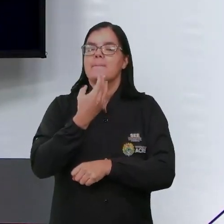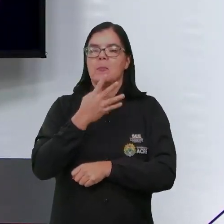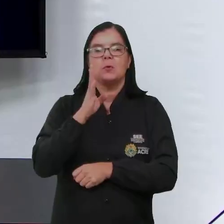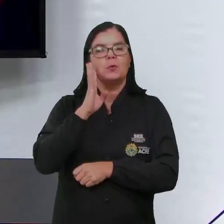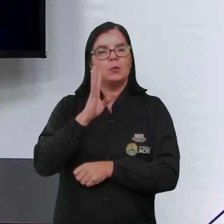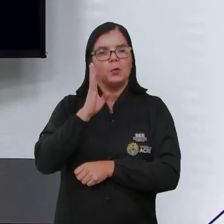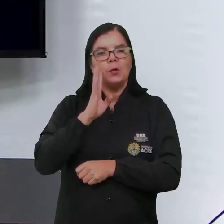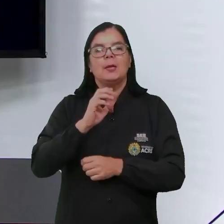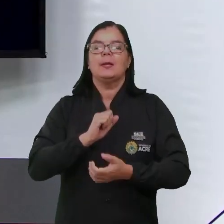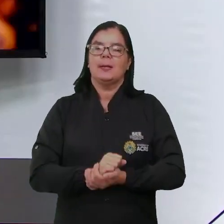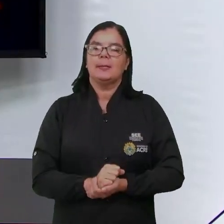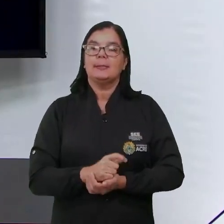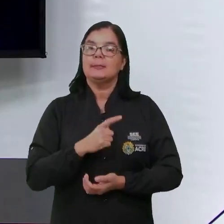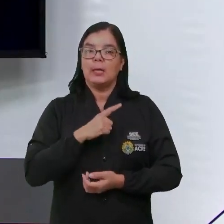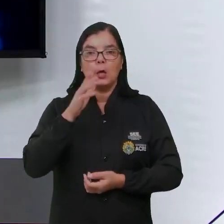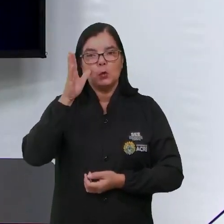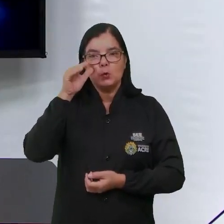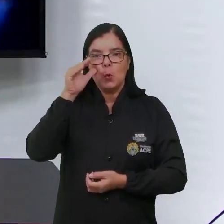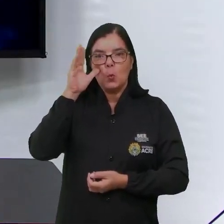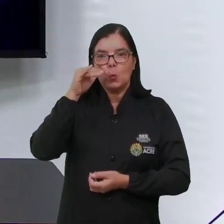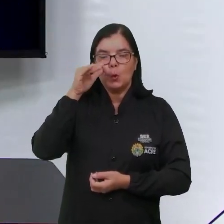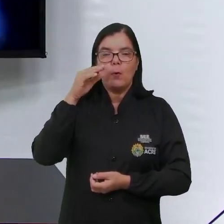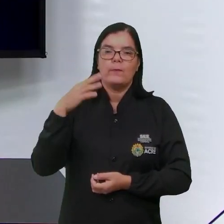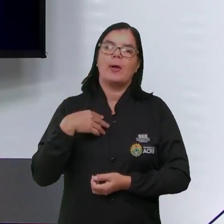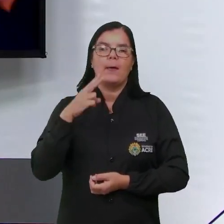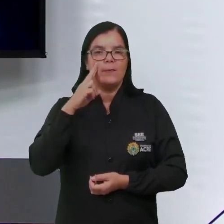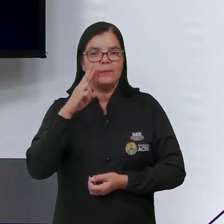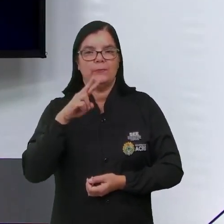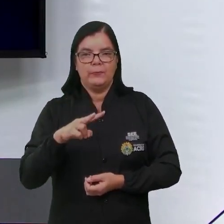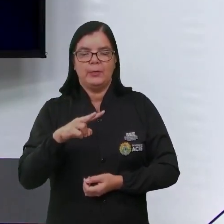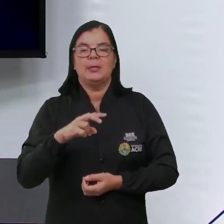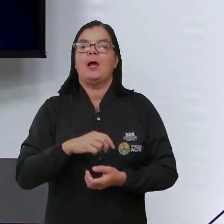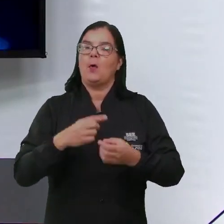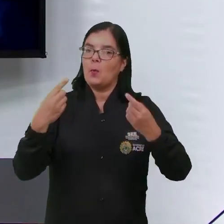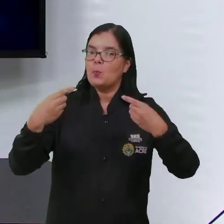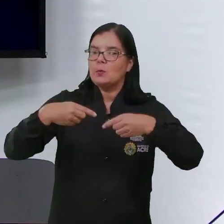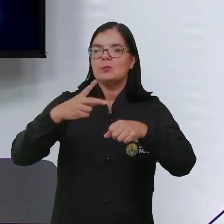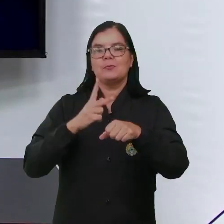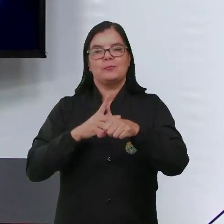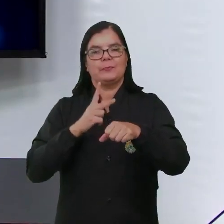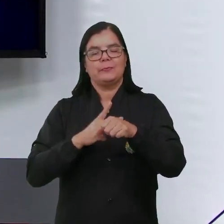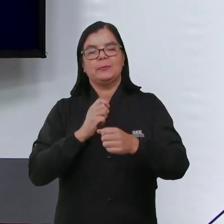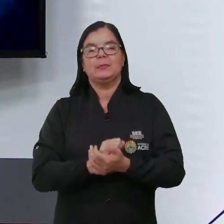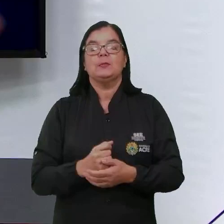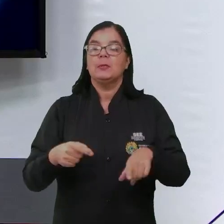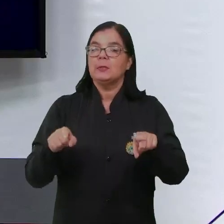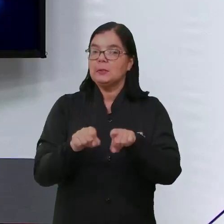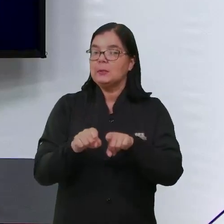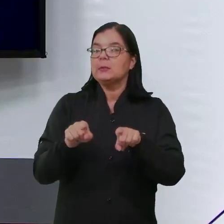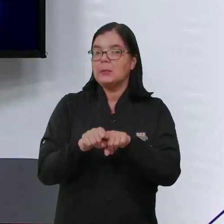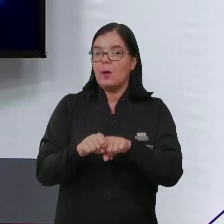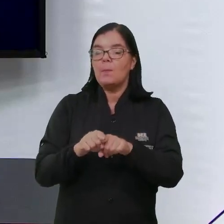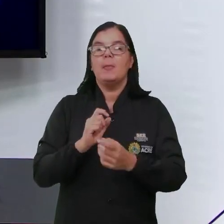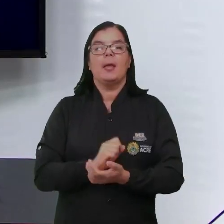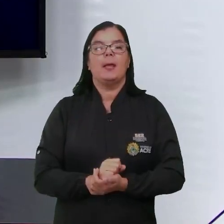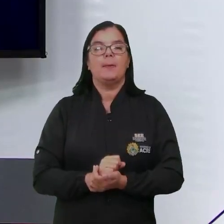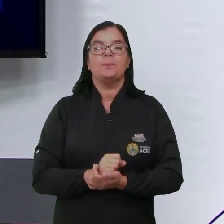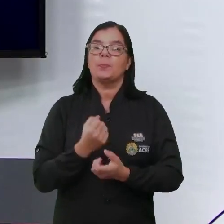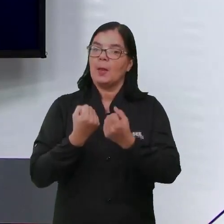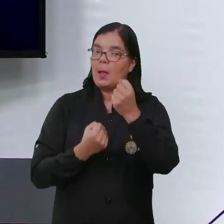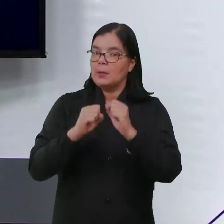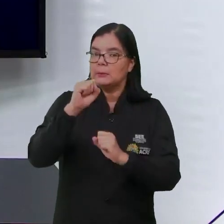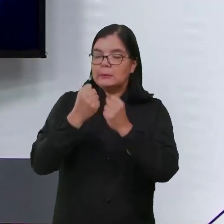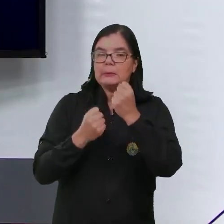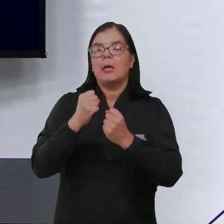você tem essa curiosidade, vai lá assistir, gente, mas é muito legal. E aí a gente também tem na escala industrial, né, então, por